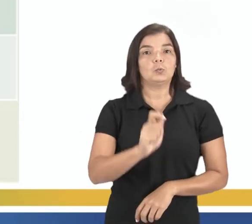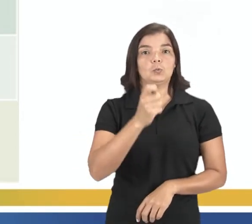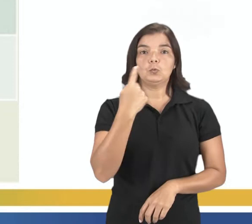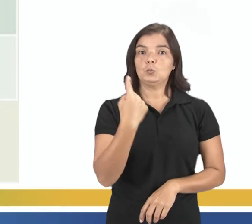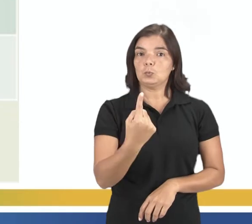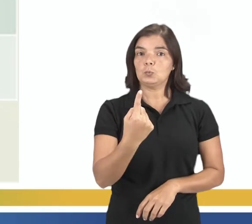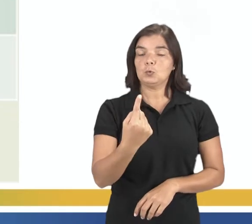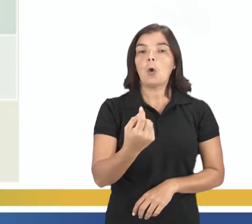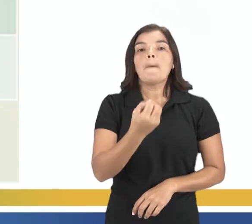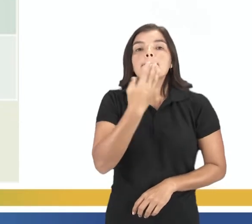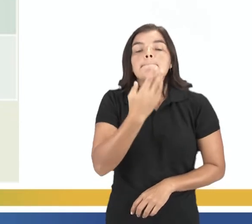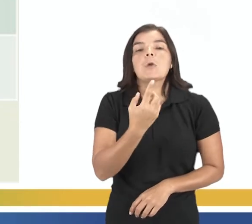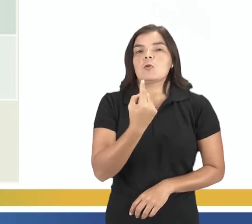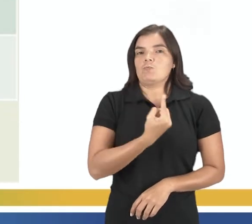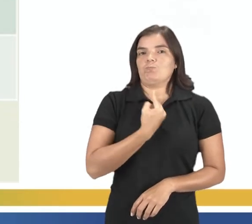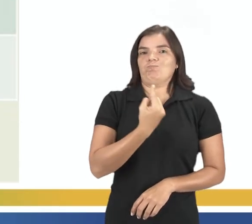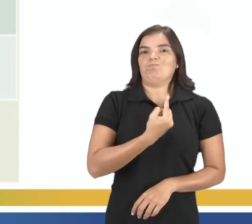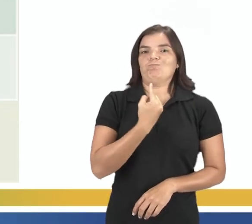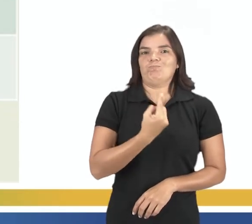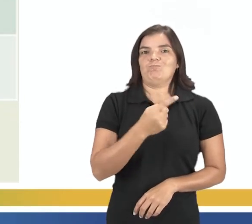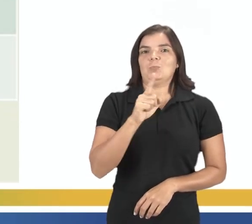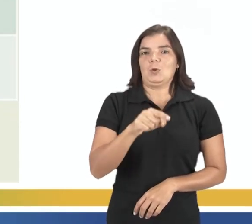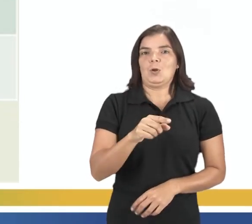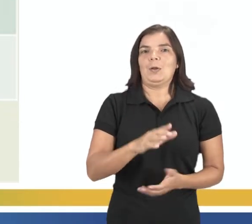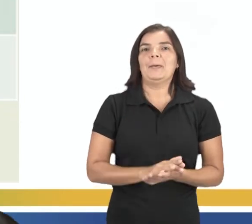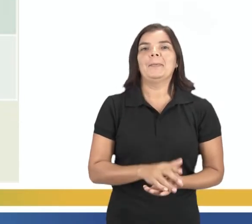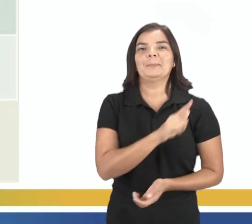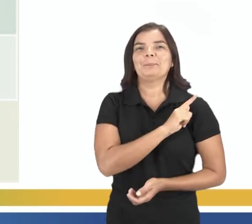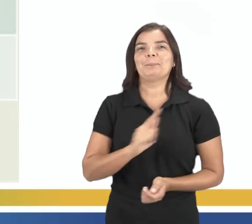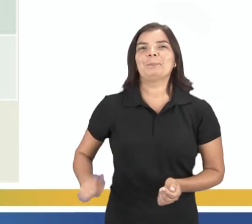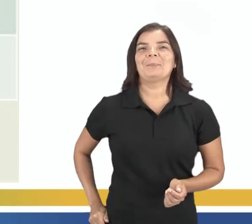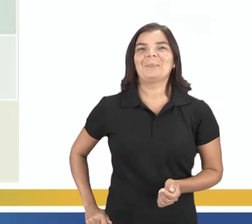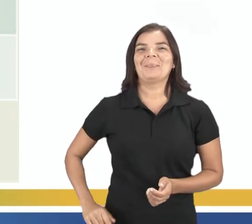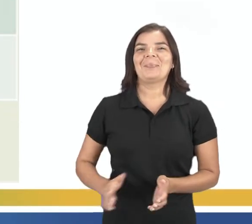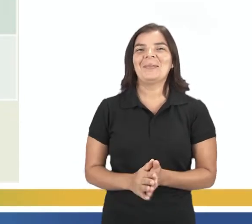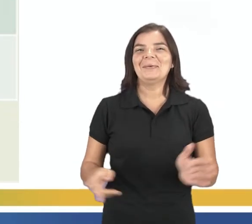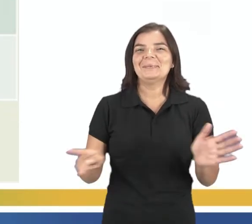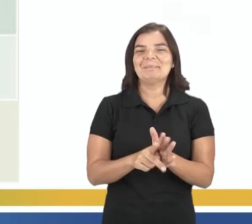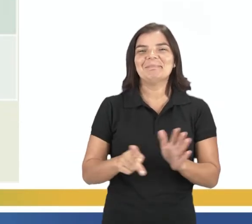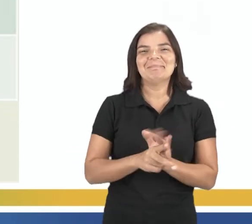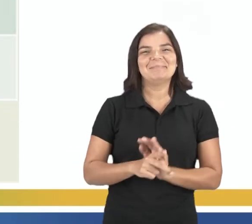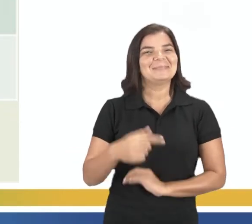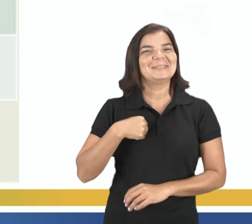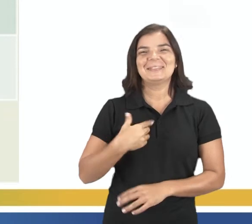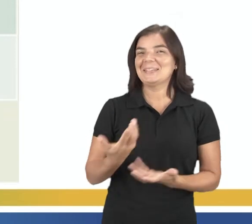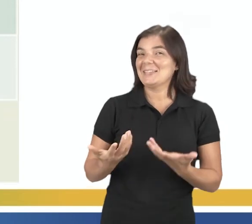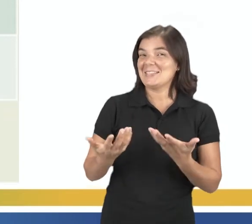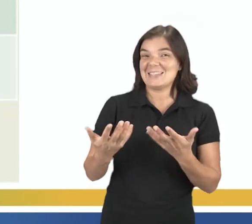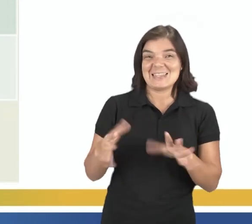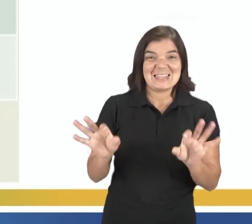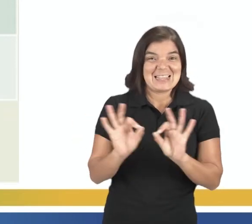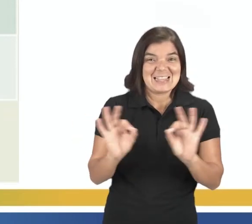que quer o bem só dele. É o governante, ele quer o bem dele próprio e não levando em